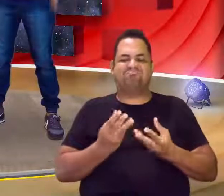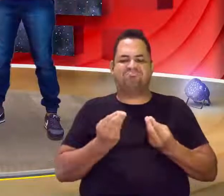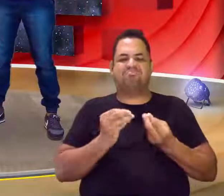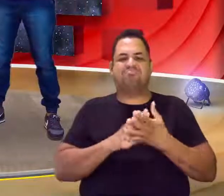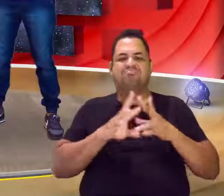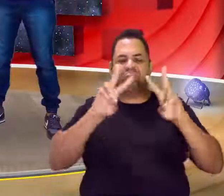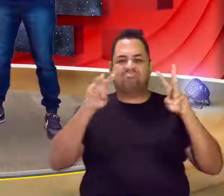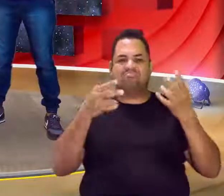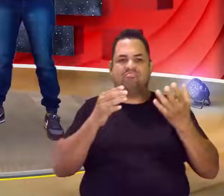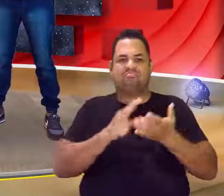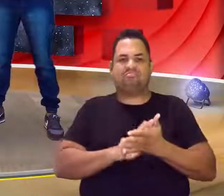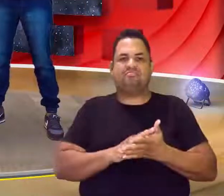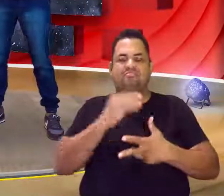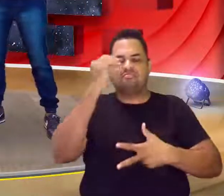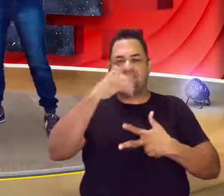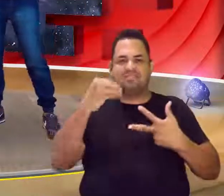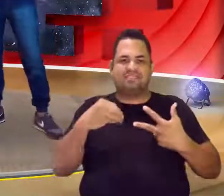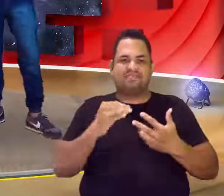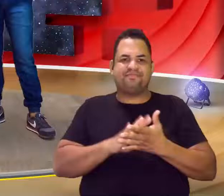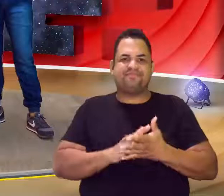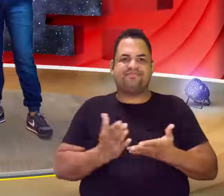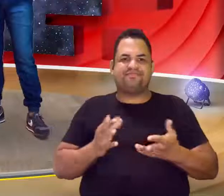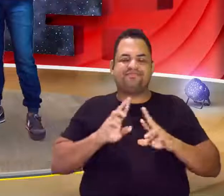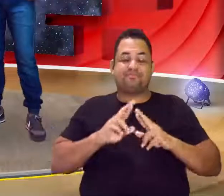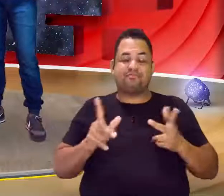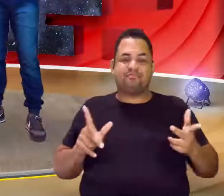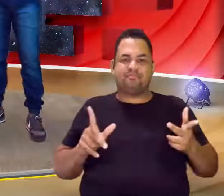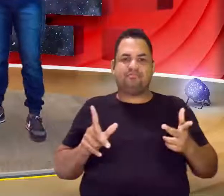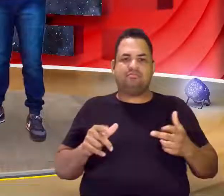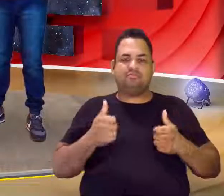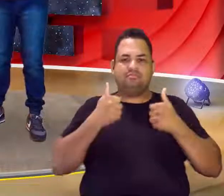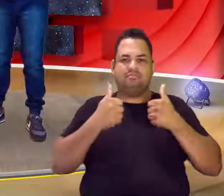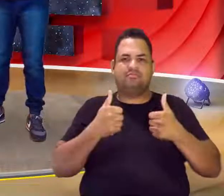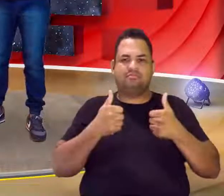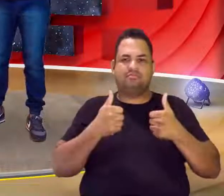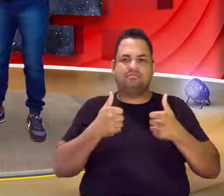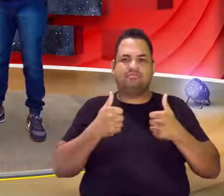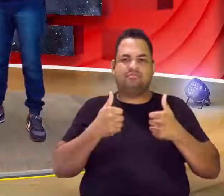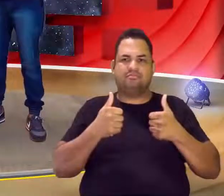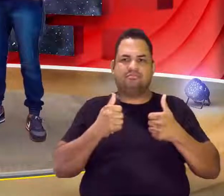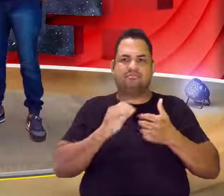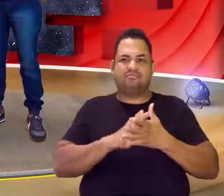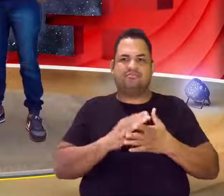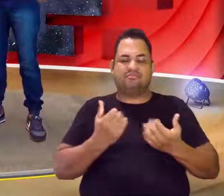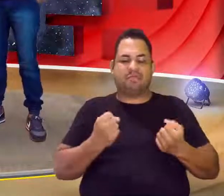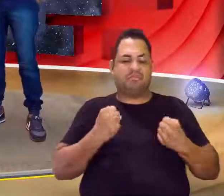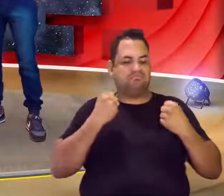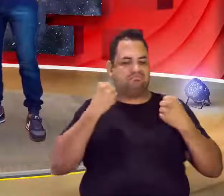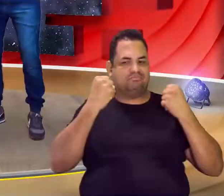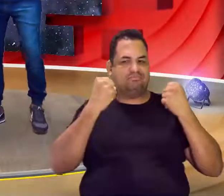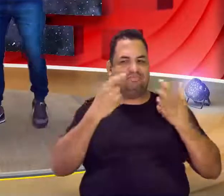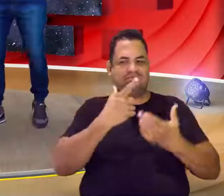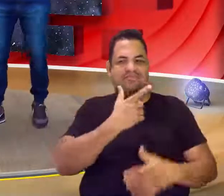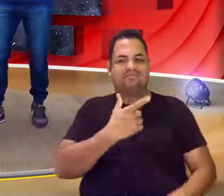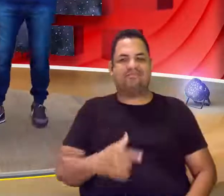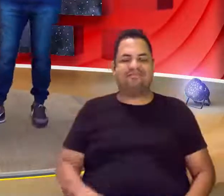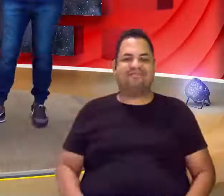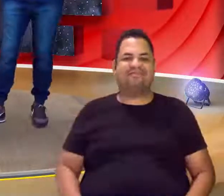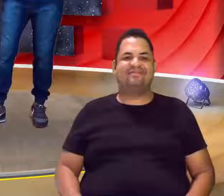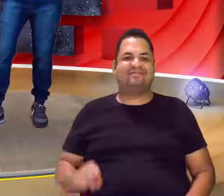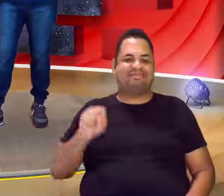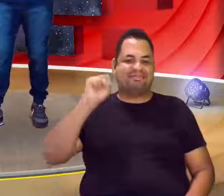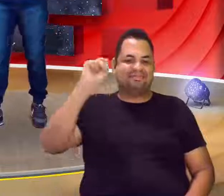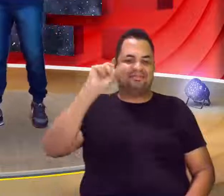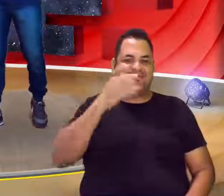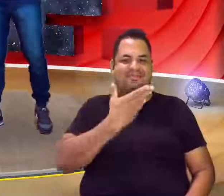coisa. Nem é assim, é numa pegada diferente mesmo, tá certo? Só o super-herói pra aguentar. É mesmo. Vocês perceberam que